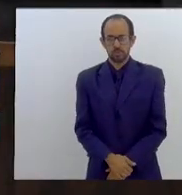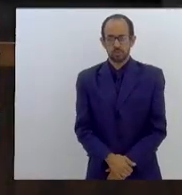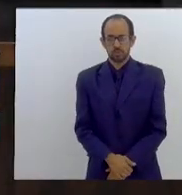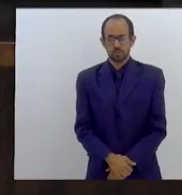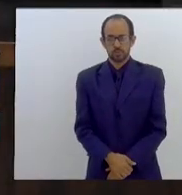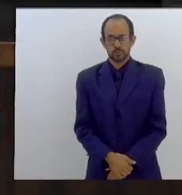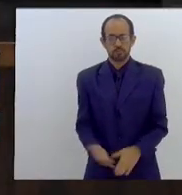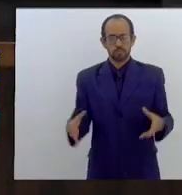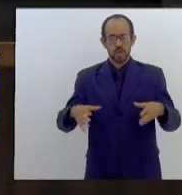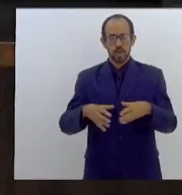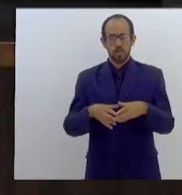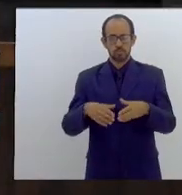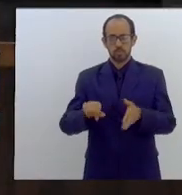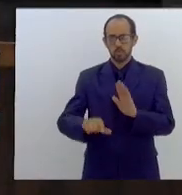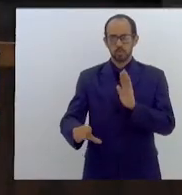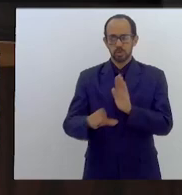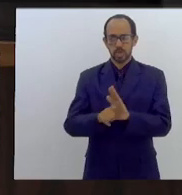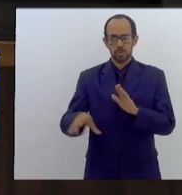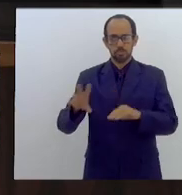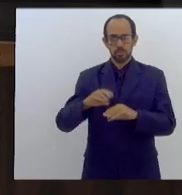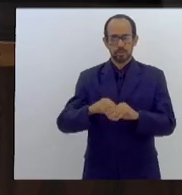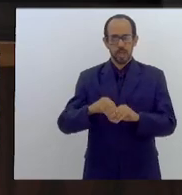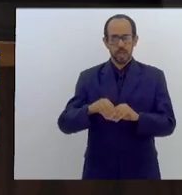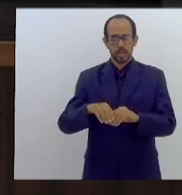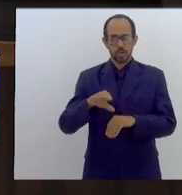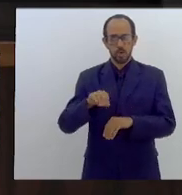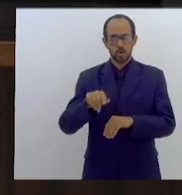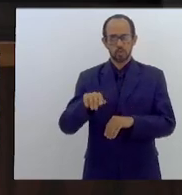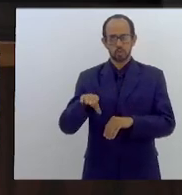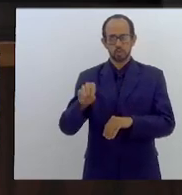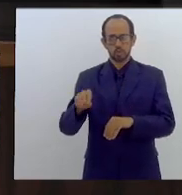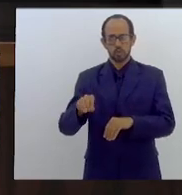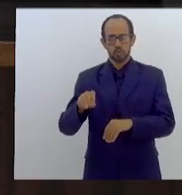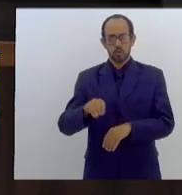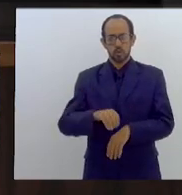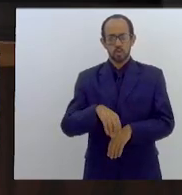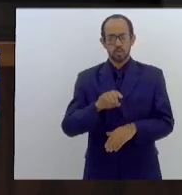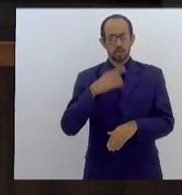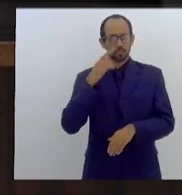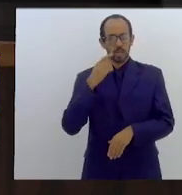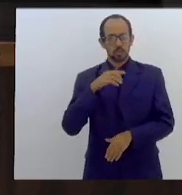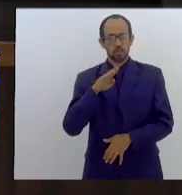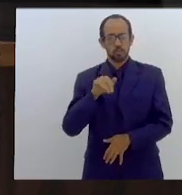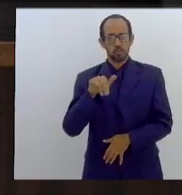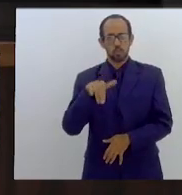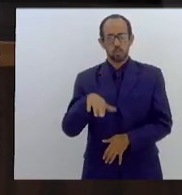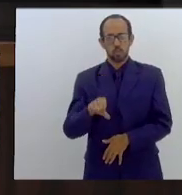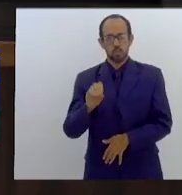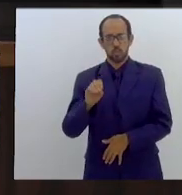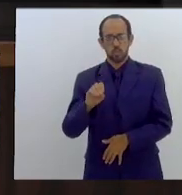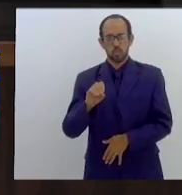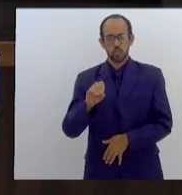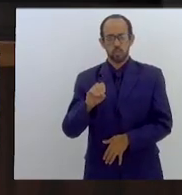Pela Comissão de Legislação Complementar e Código, deputado Bruno Dauari. Deputado Bruno Dauari.